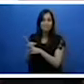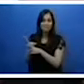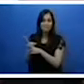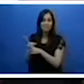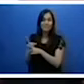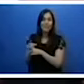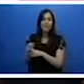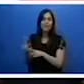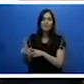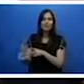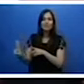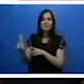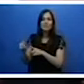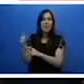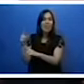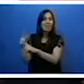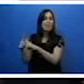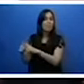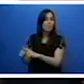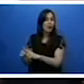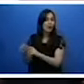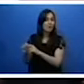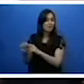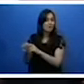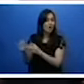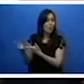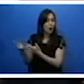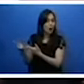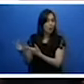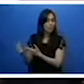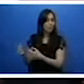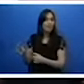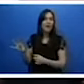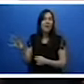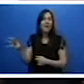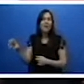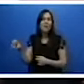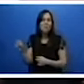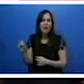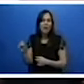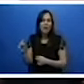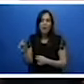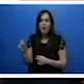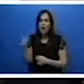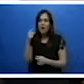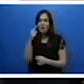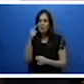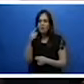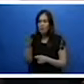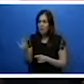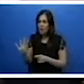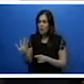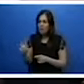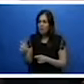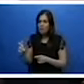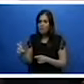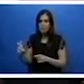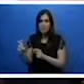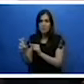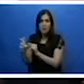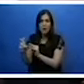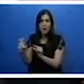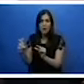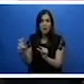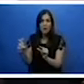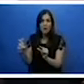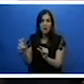vai utilizar sua tabuada aí para fazer a mesma coisa que a professora está fazendo aqui, olha. Encontrei 45 lá na tabuada do 5